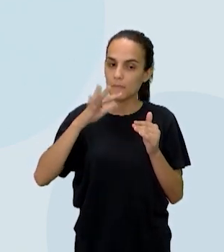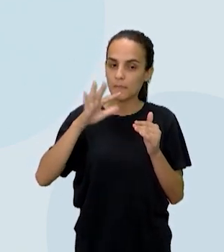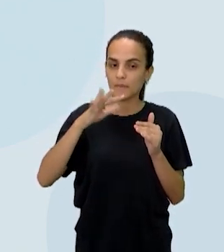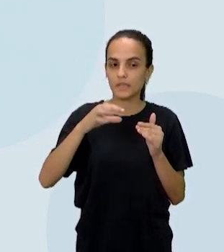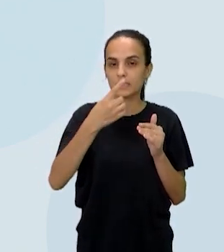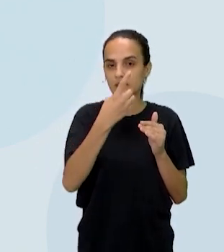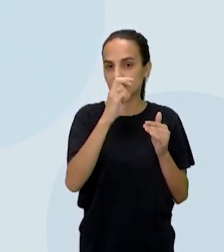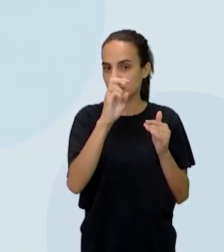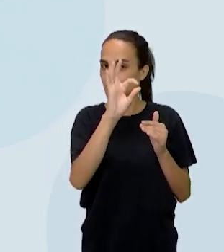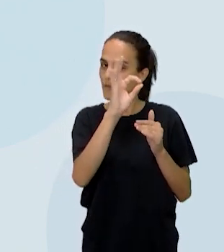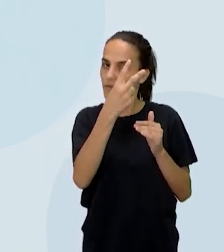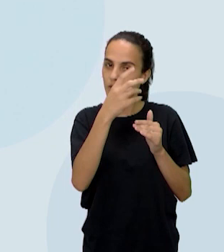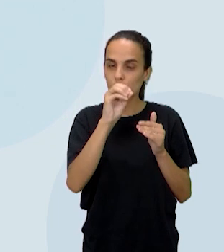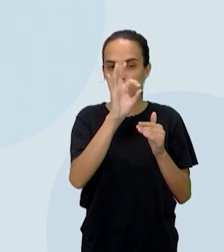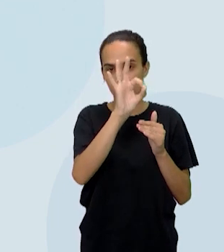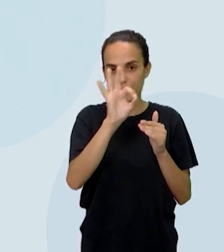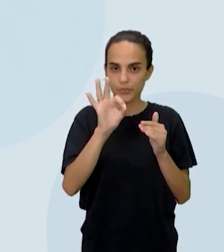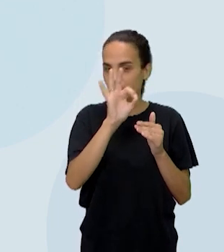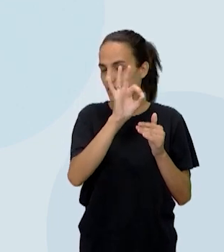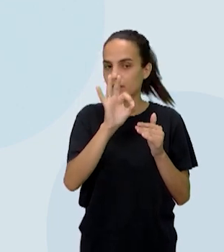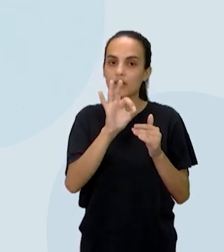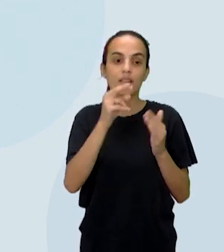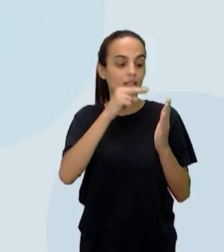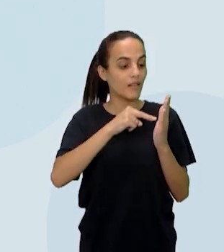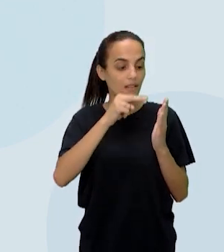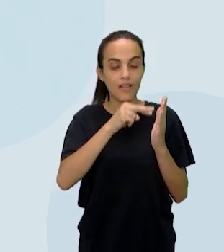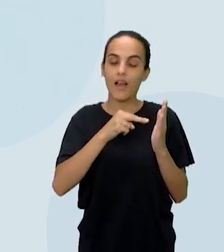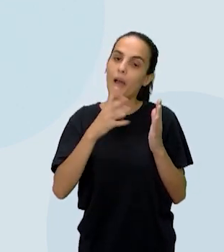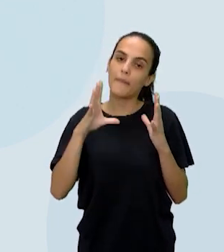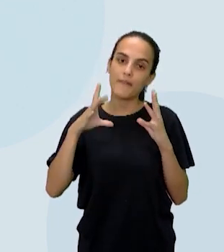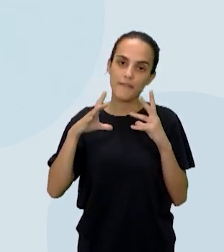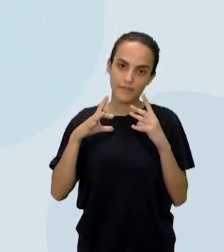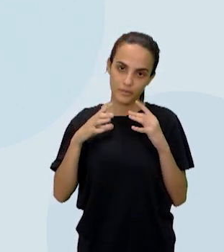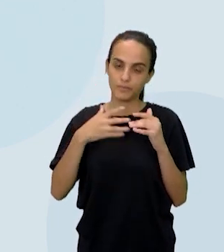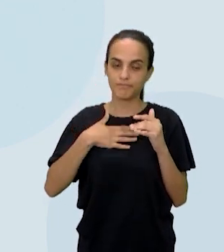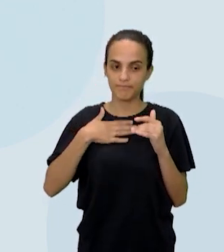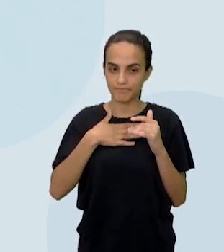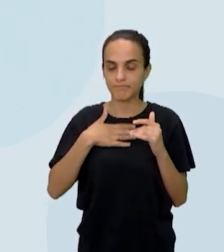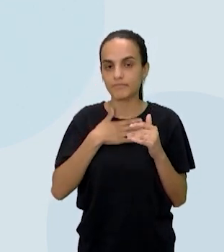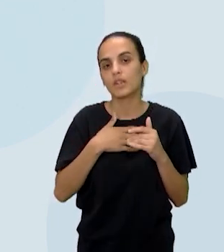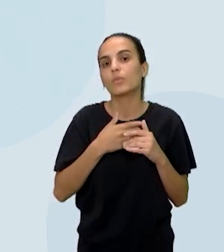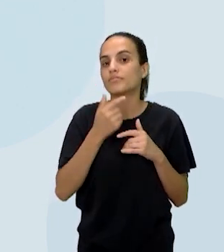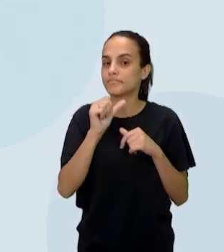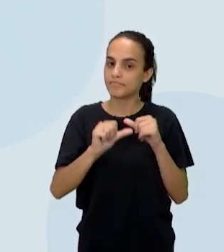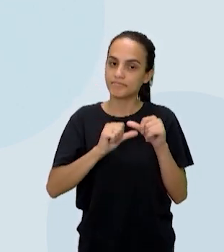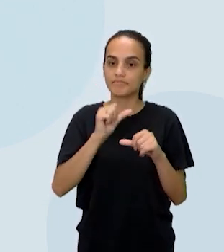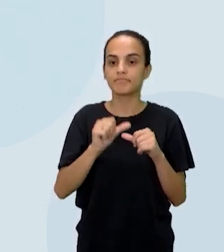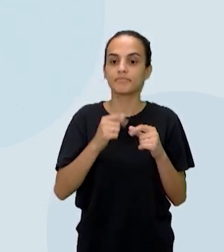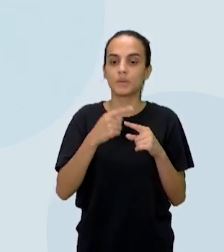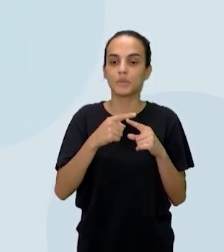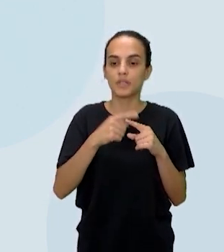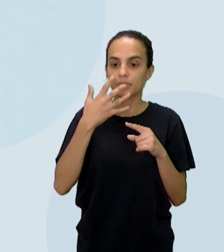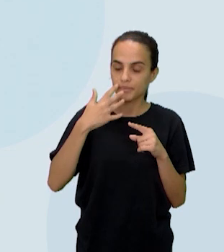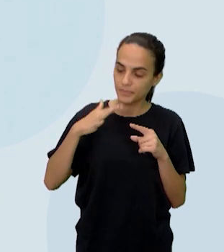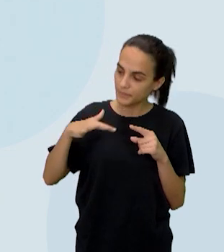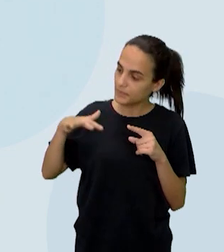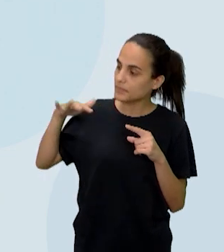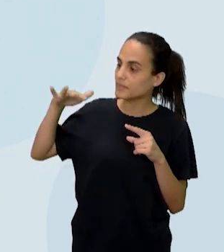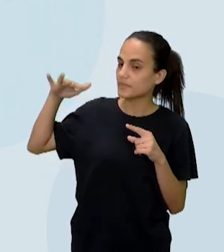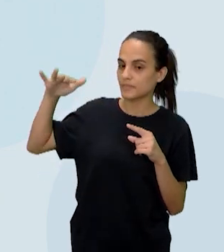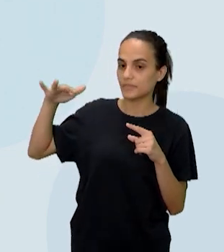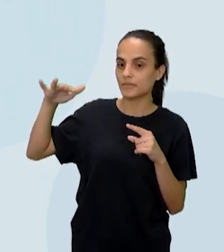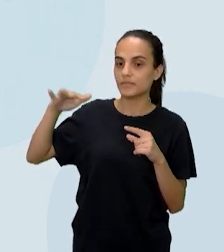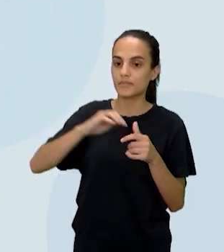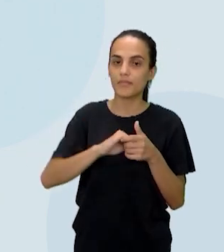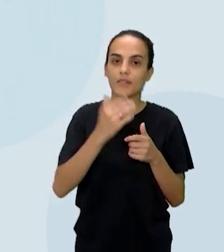quase 15% a 20%, já chegando a 20%, que lê por distração. Isso muda a partir do momento que a criança vai crescendo, né?